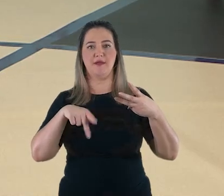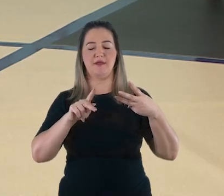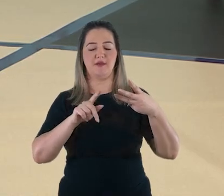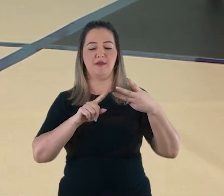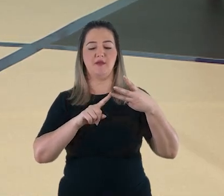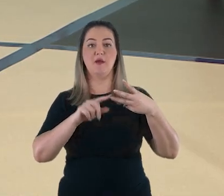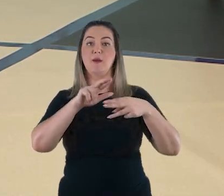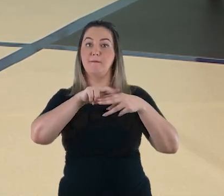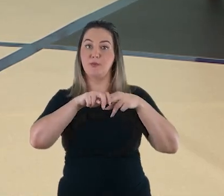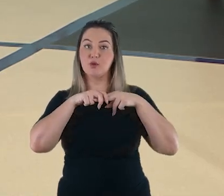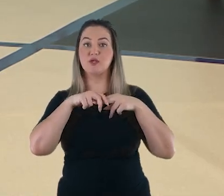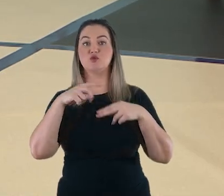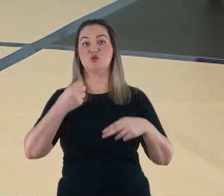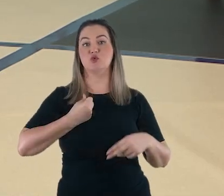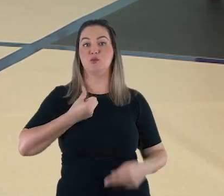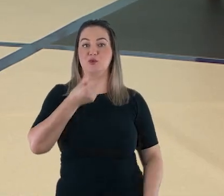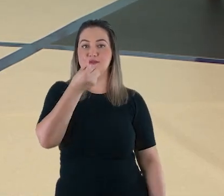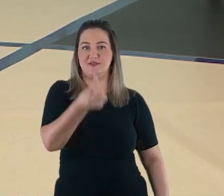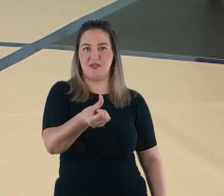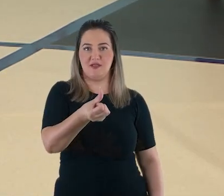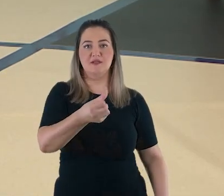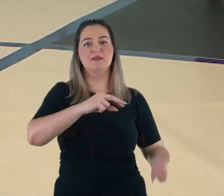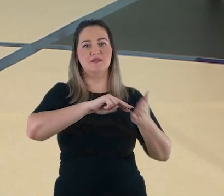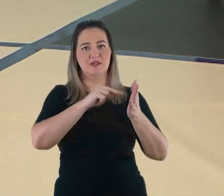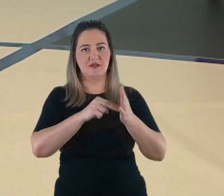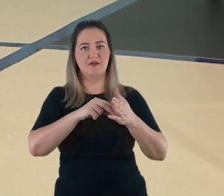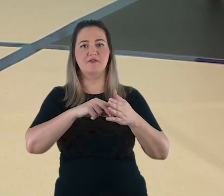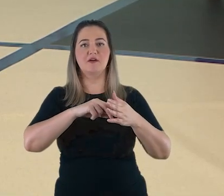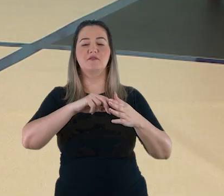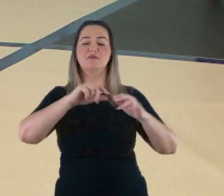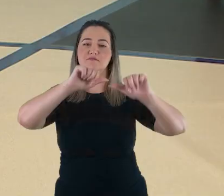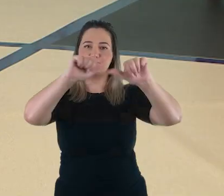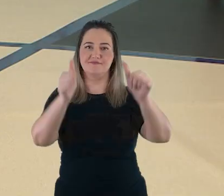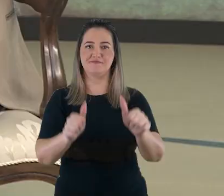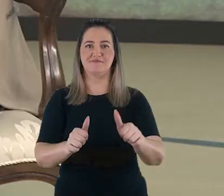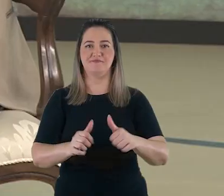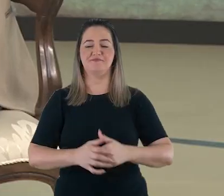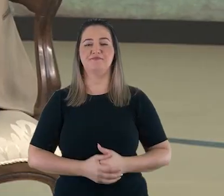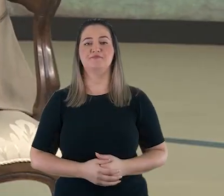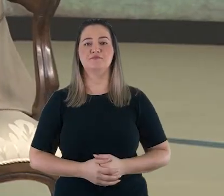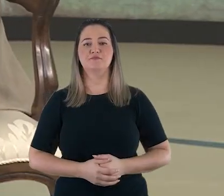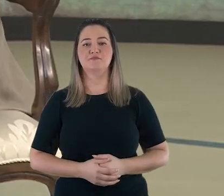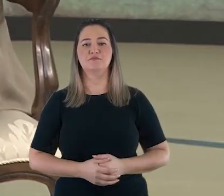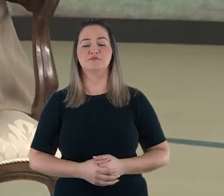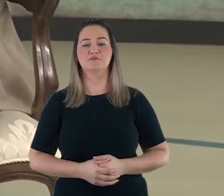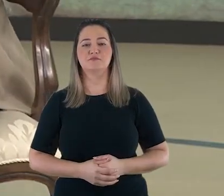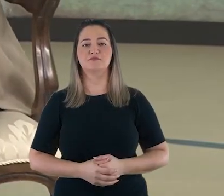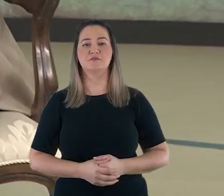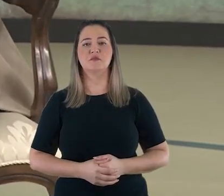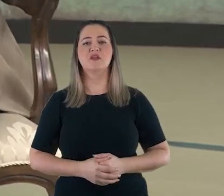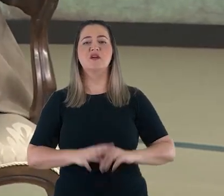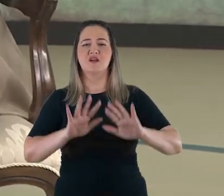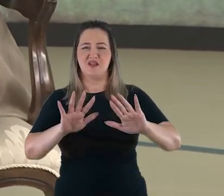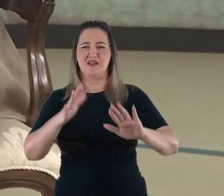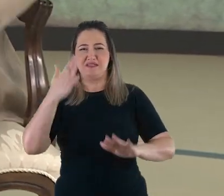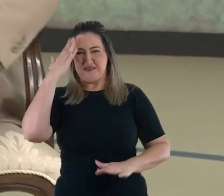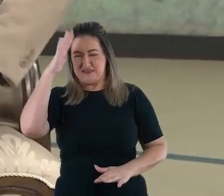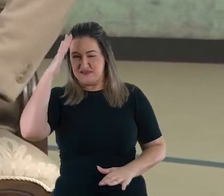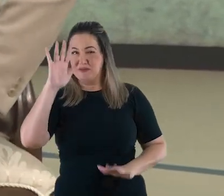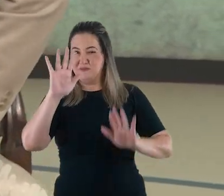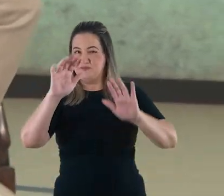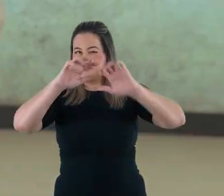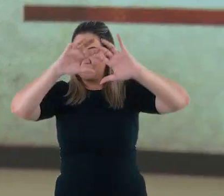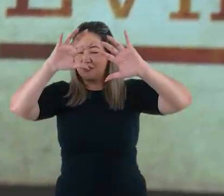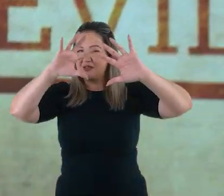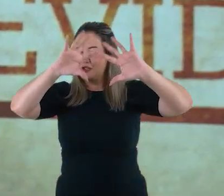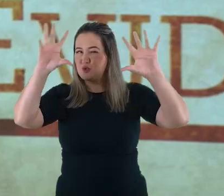número 6, que simbolizava essa divindade. Agora, pegando num conjunto tudo isso que eu falei, vamos fazer uma